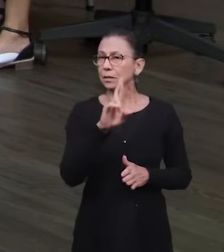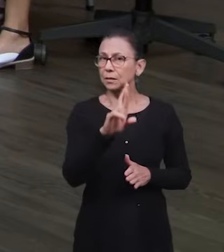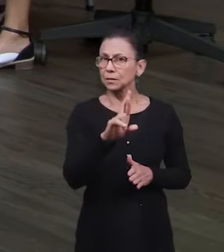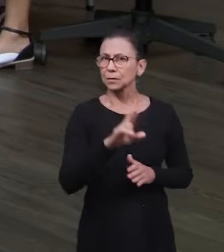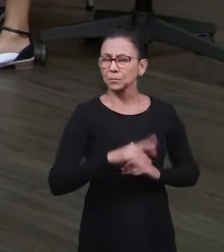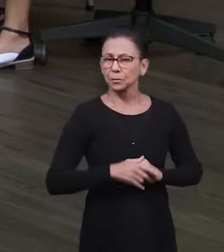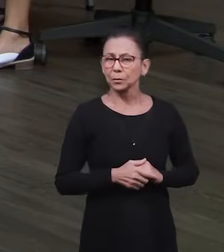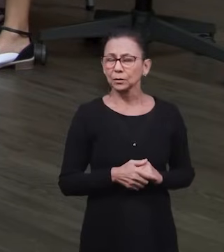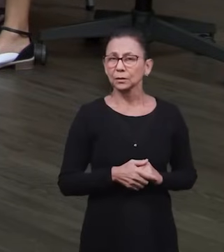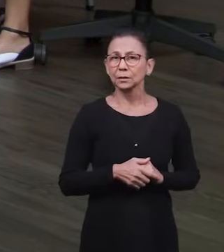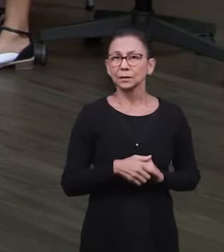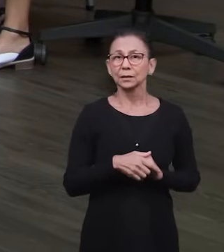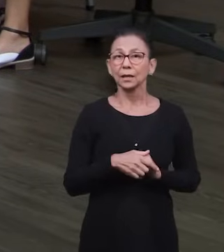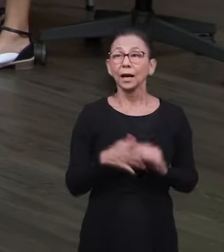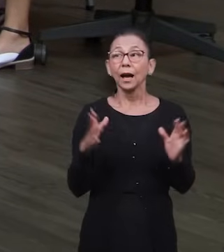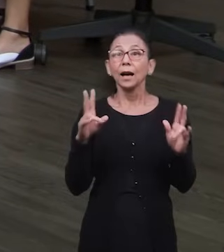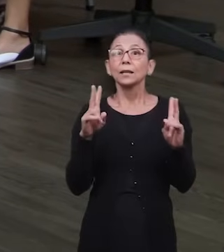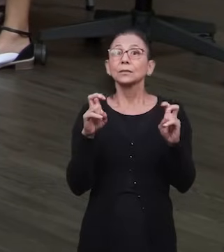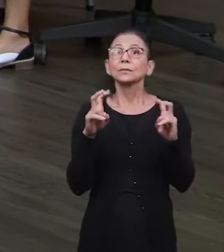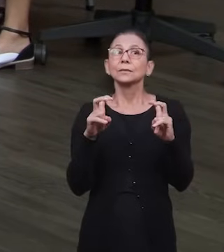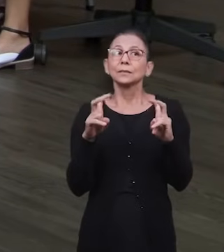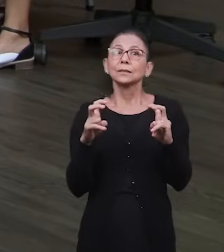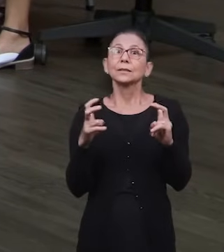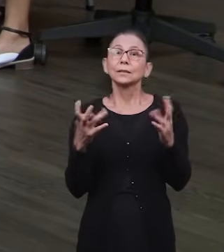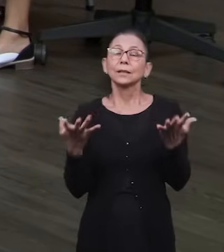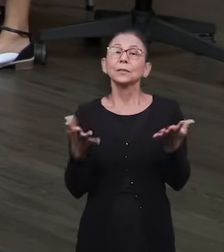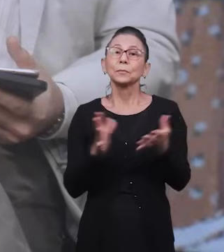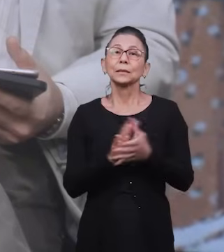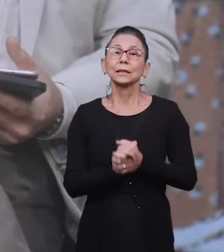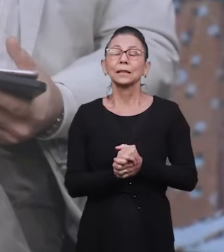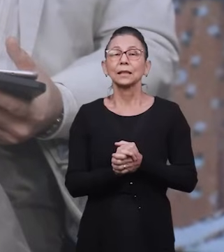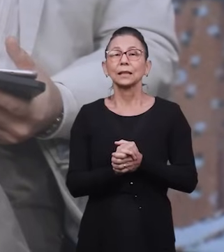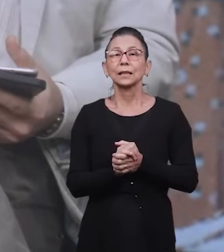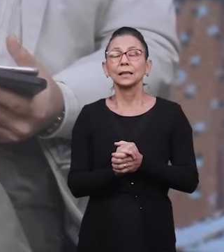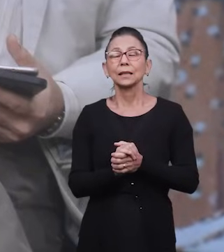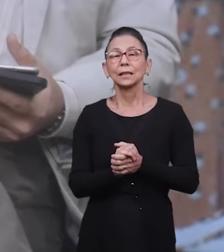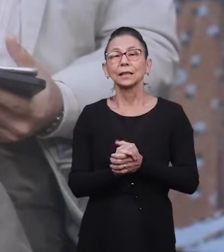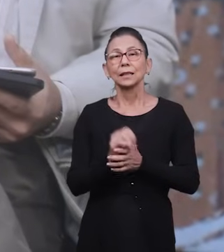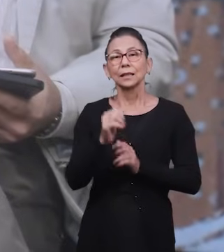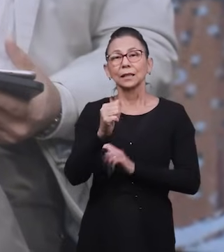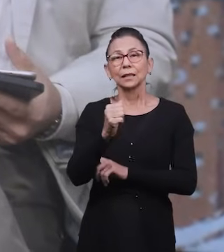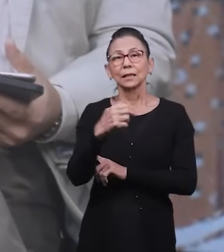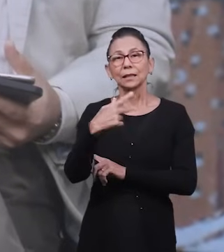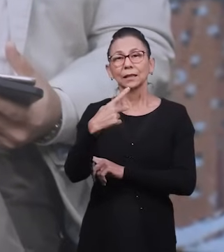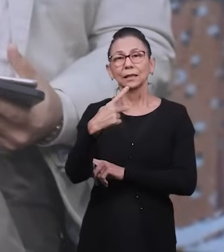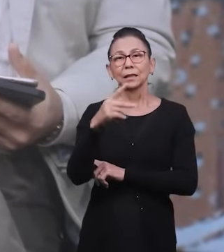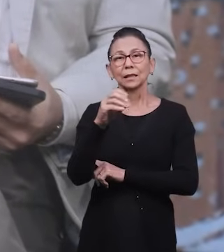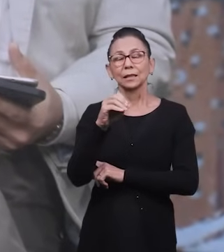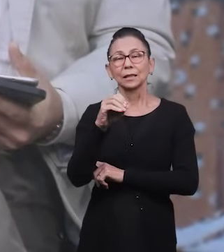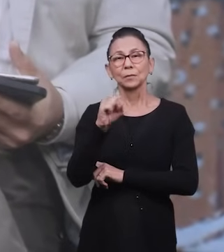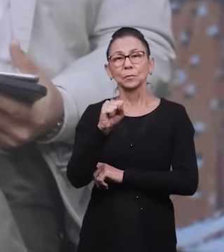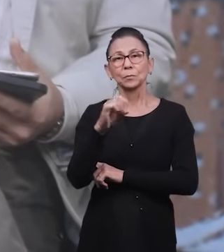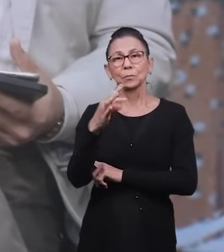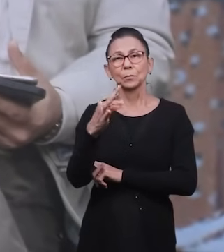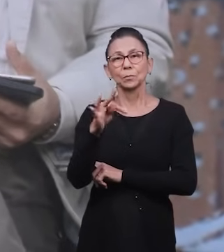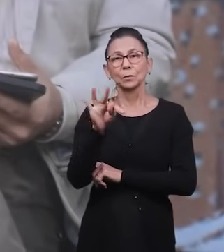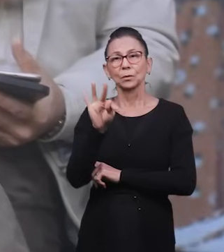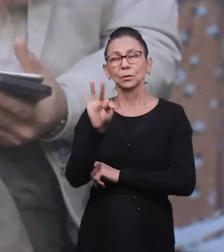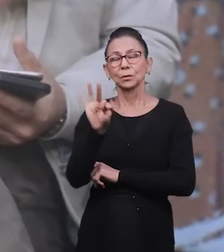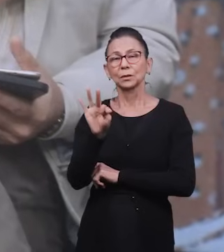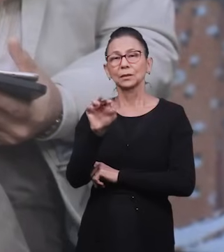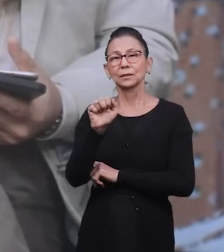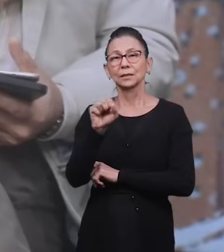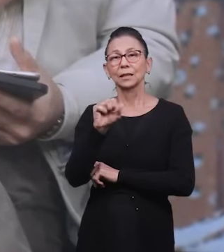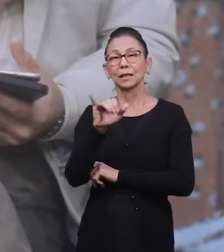assumo, de informar, né, que o tema do nosso programa hoje é apostasia, que, aliás, e aí daqui a